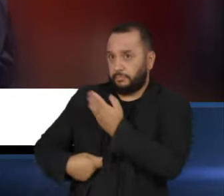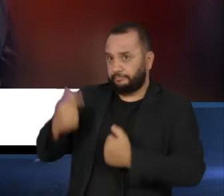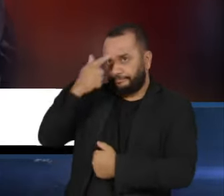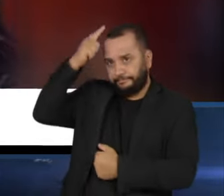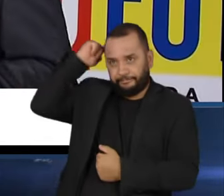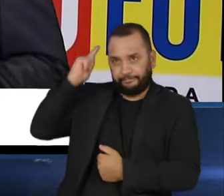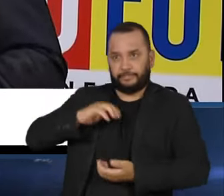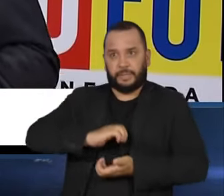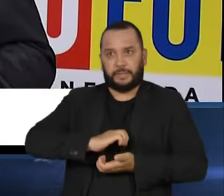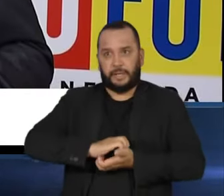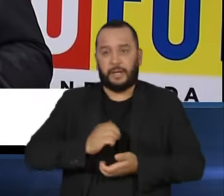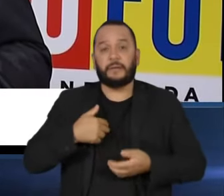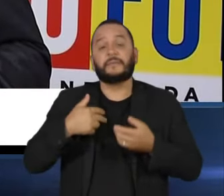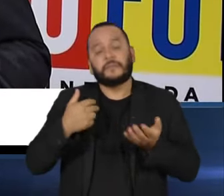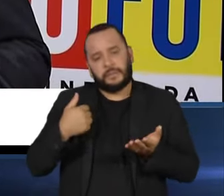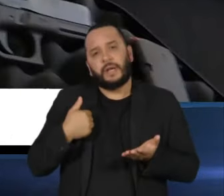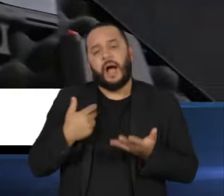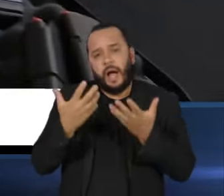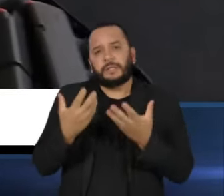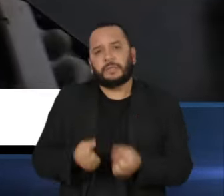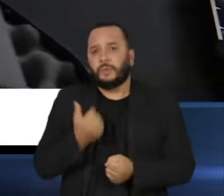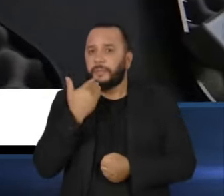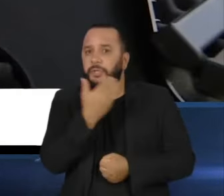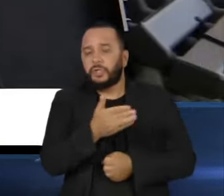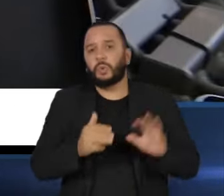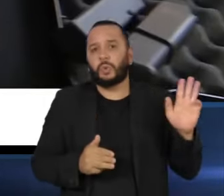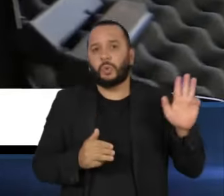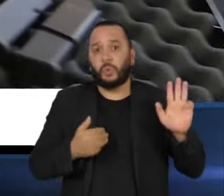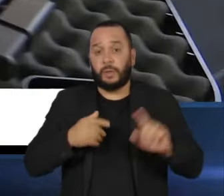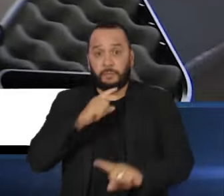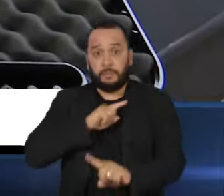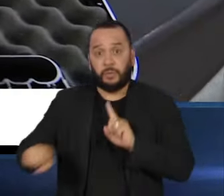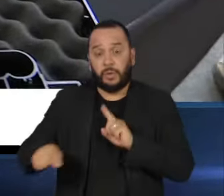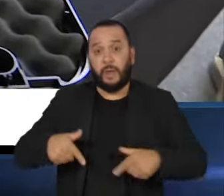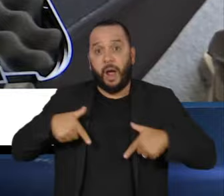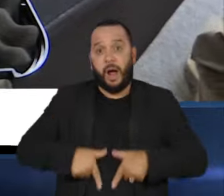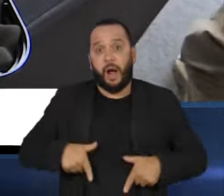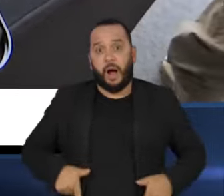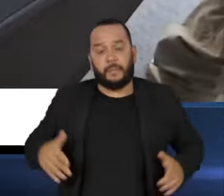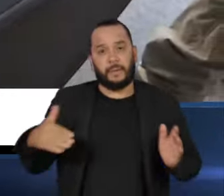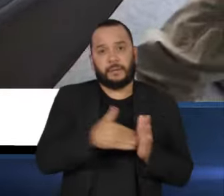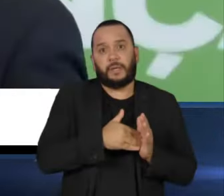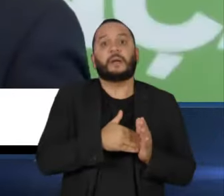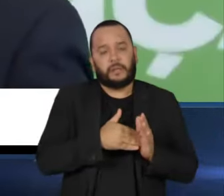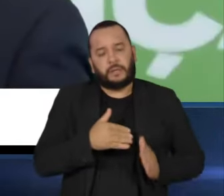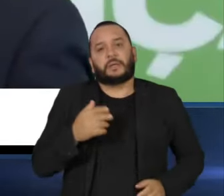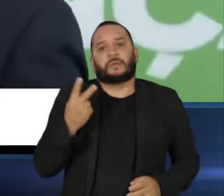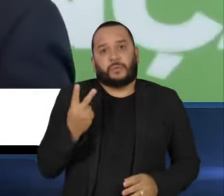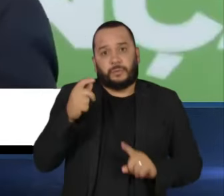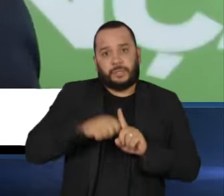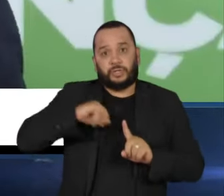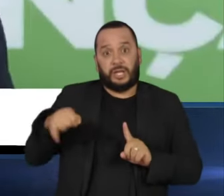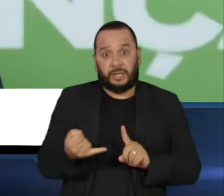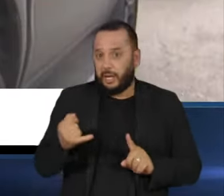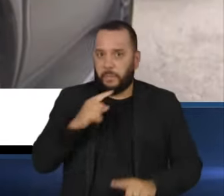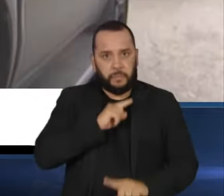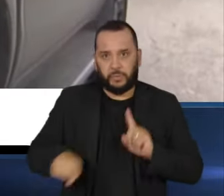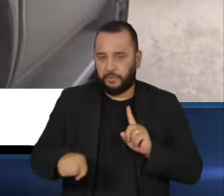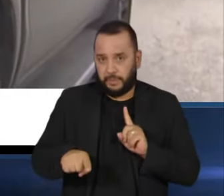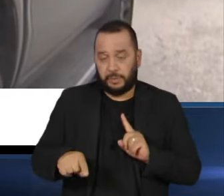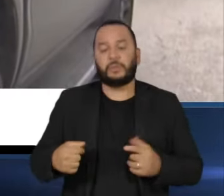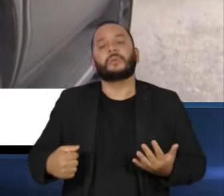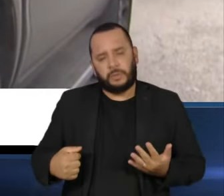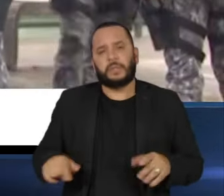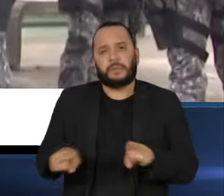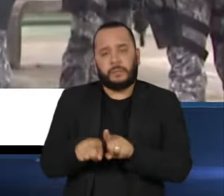Alexandre de Moraes, atende pedido de equipe de Lula e proíbe porte de arma no Distrito Federal até 2 de janeiro. Posse do presidente eleito terá